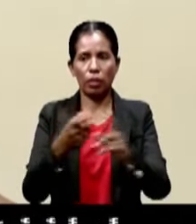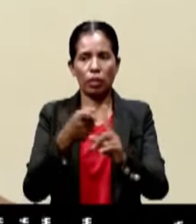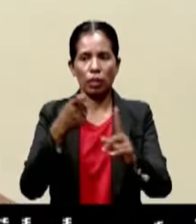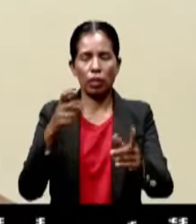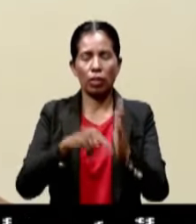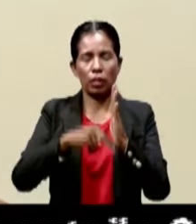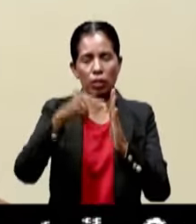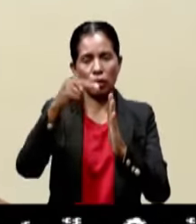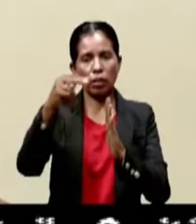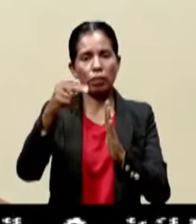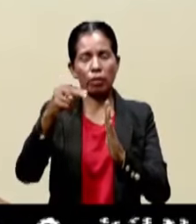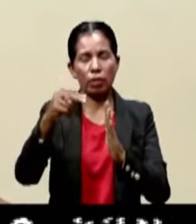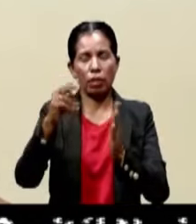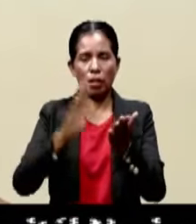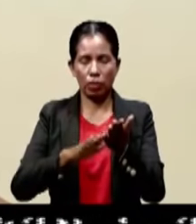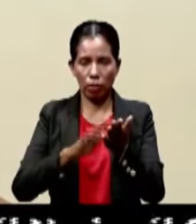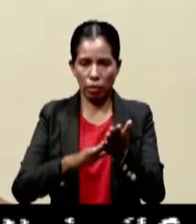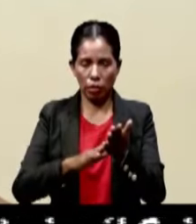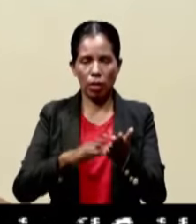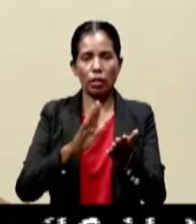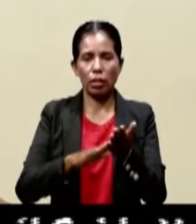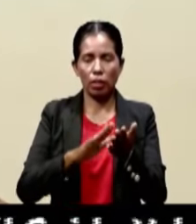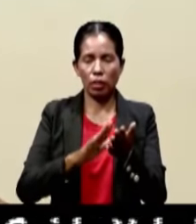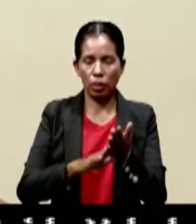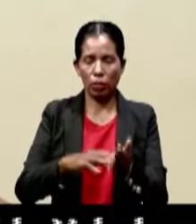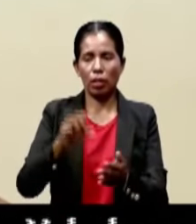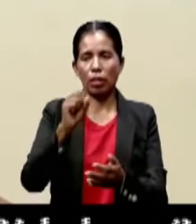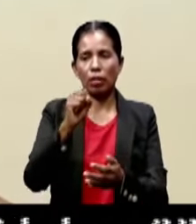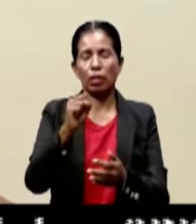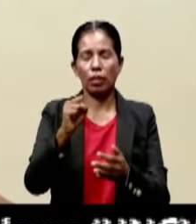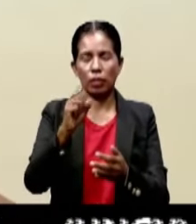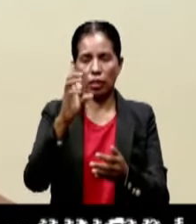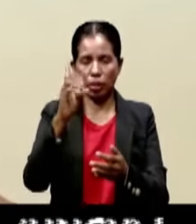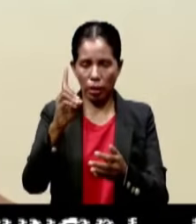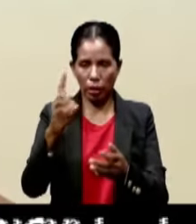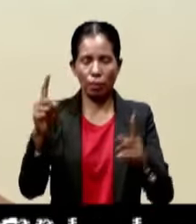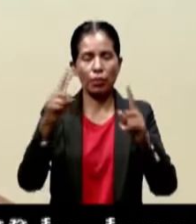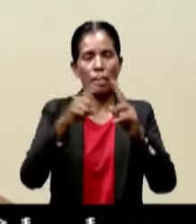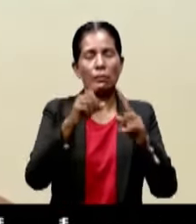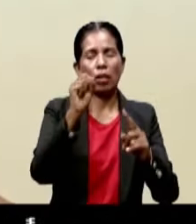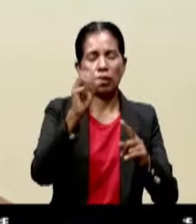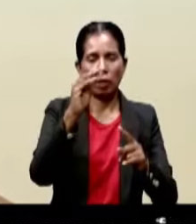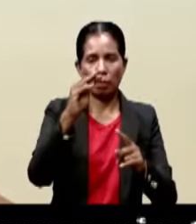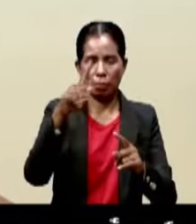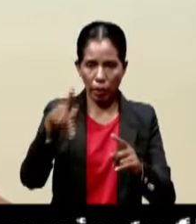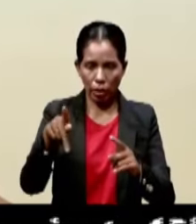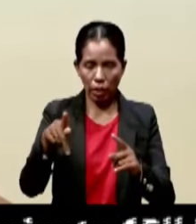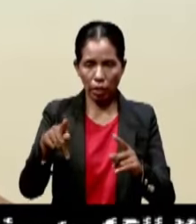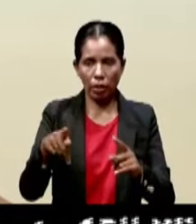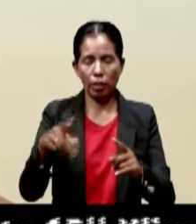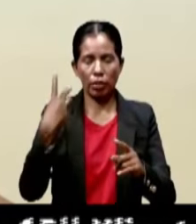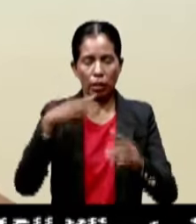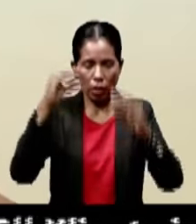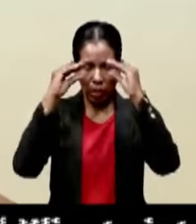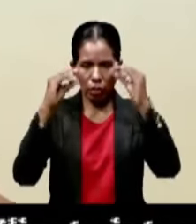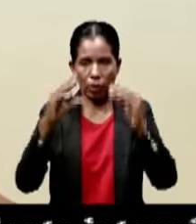nível escolaridade depois de ensino básico tamba terceiro ciclo de honor em português depois de